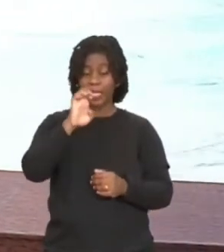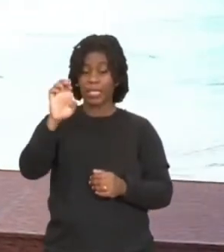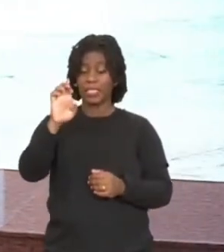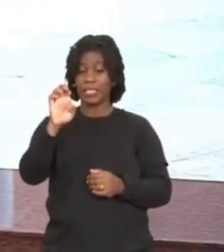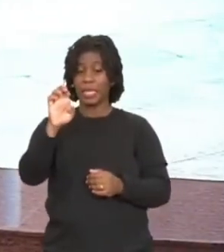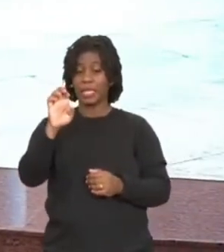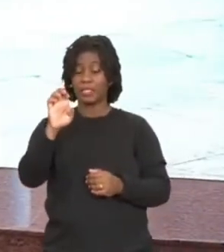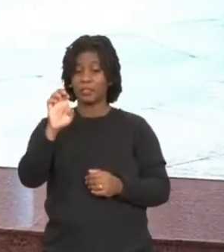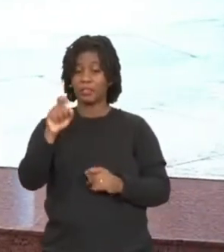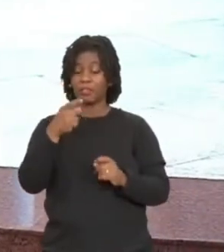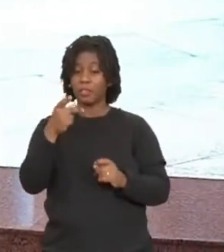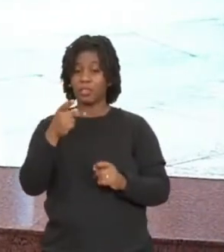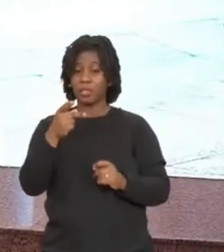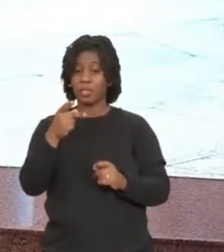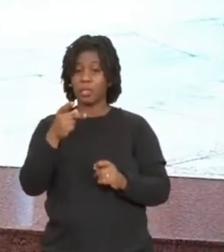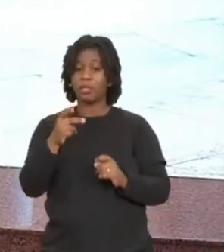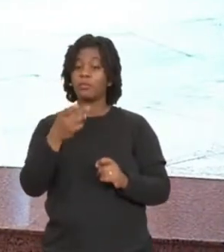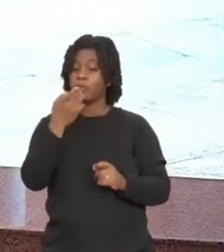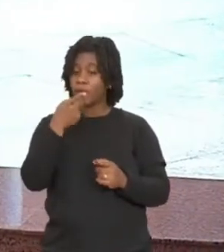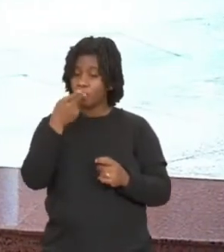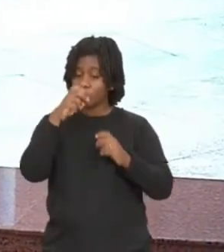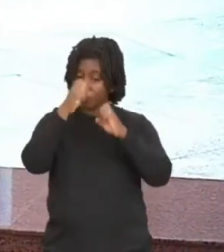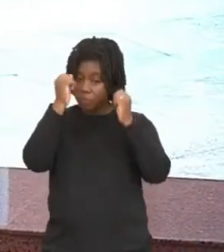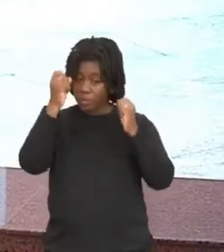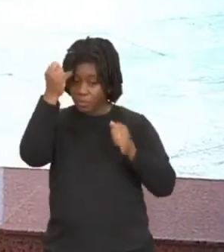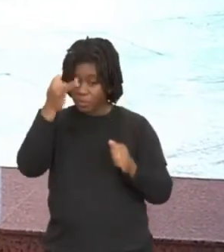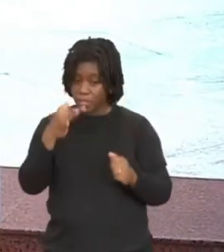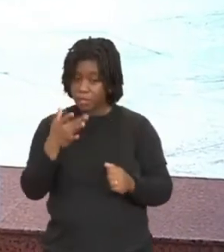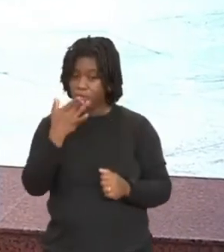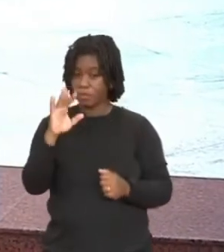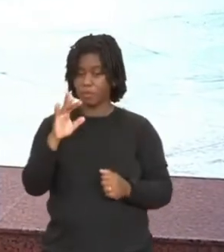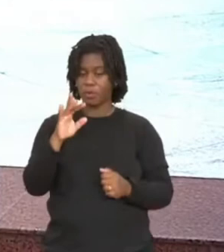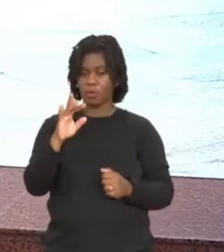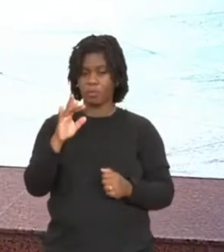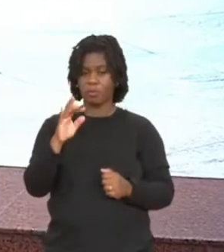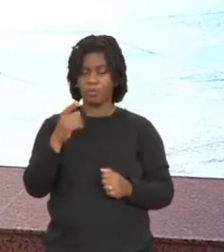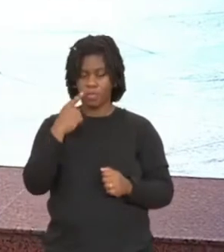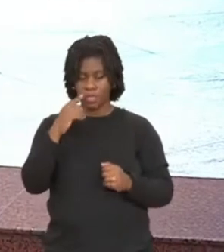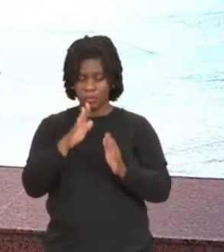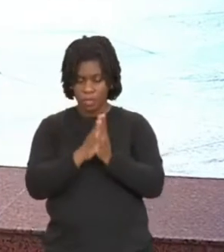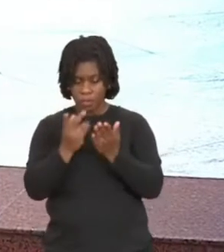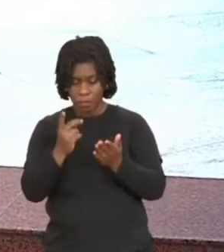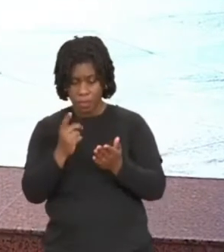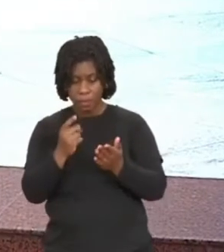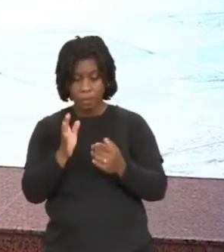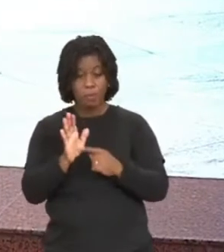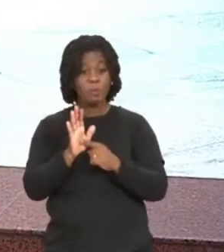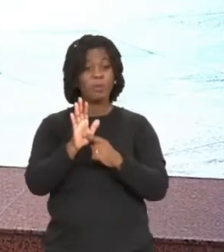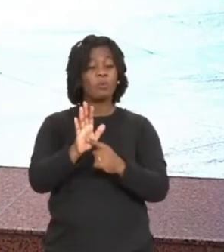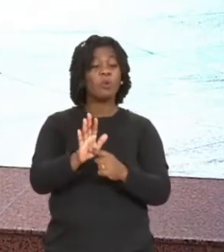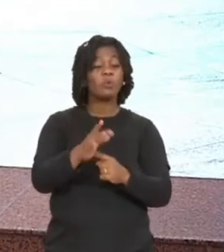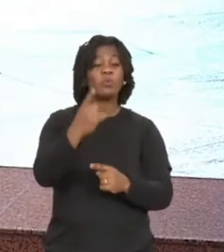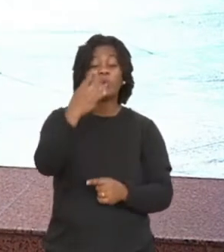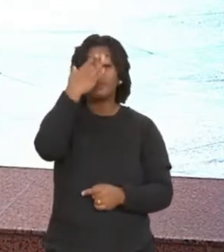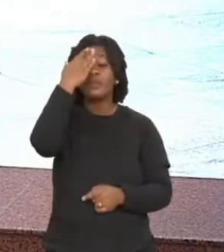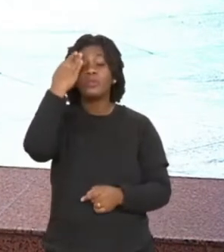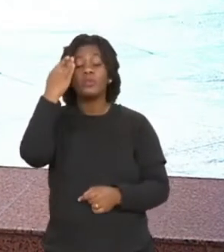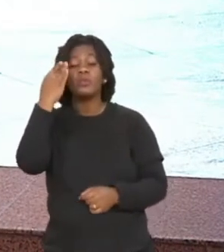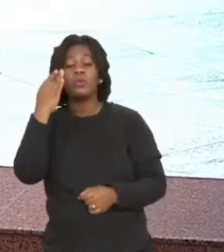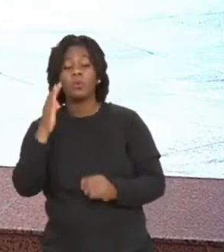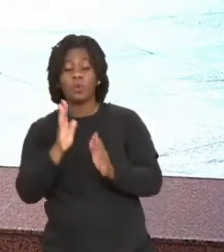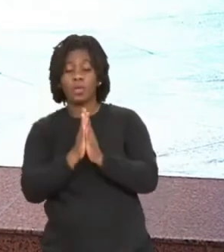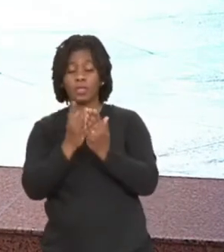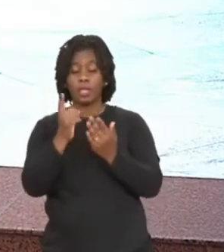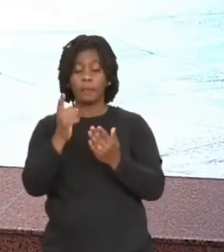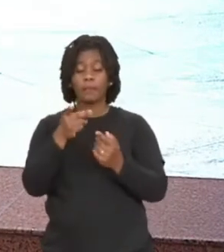Você vê a Bíblia, me mostre um na Bíblia que agiu sem temor e se deu bem, me mostre. Mas